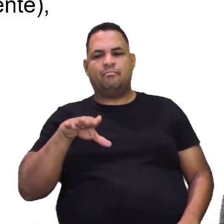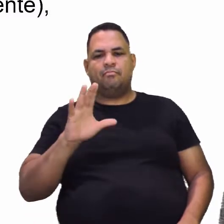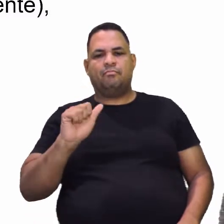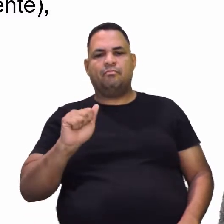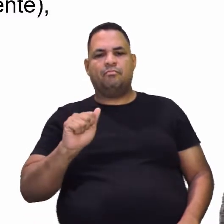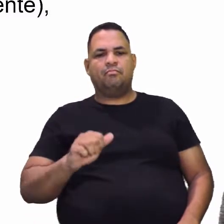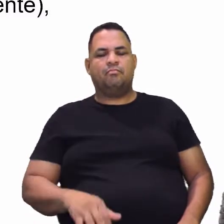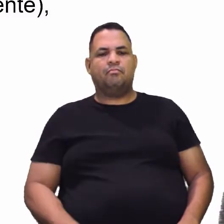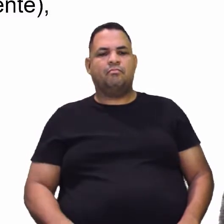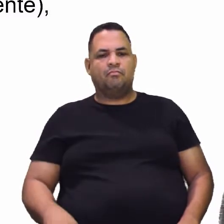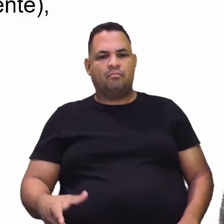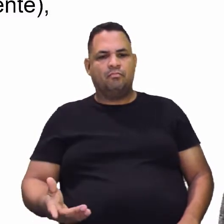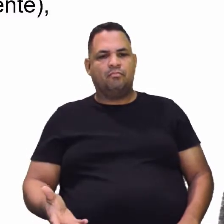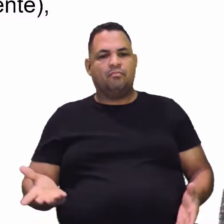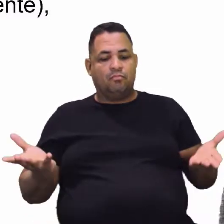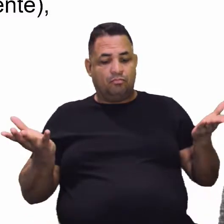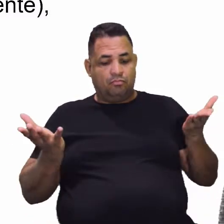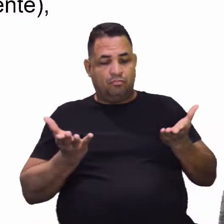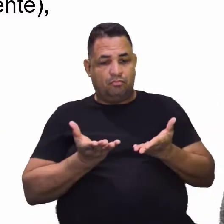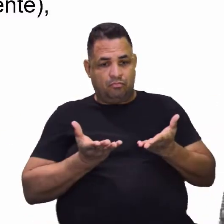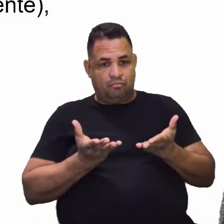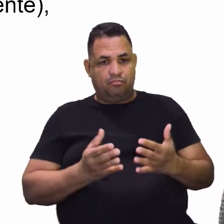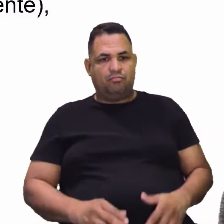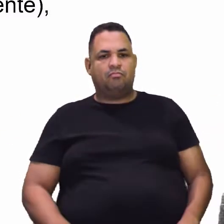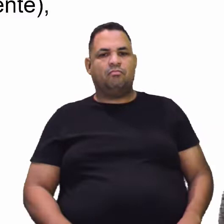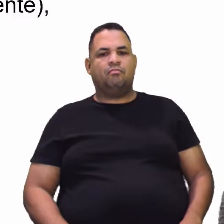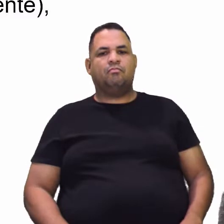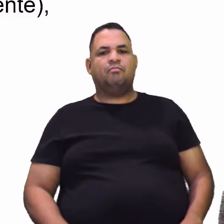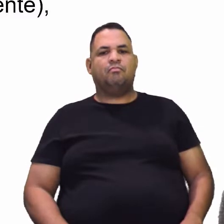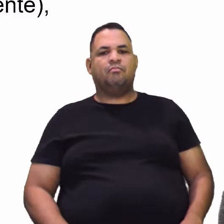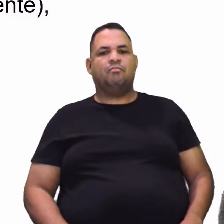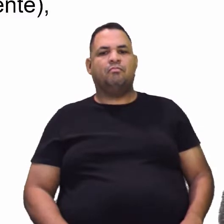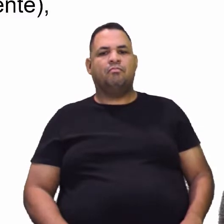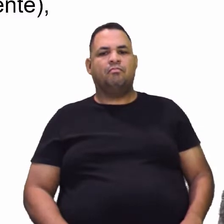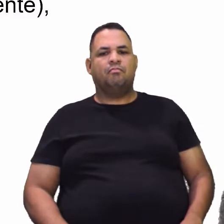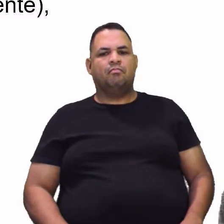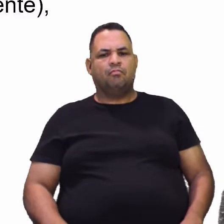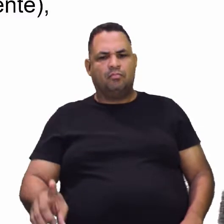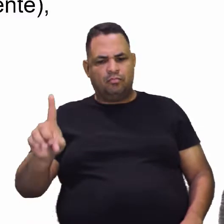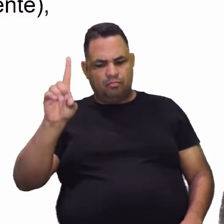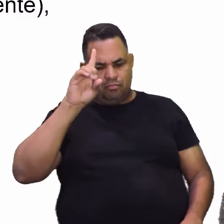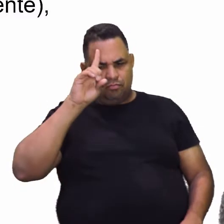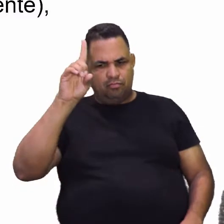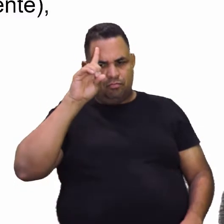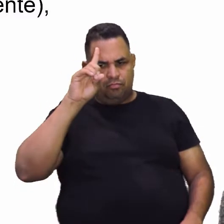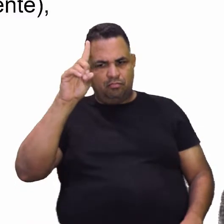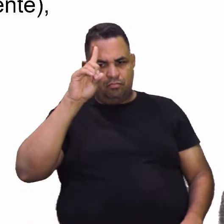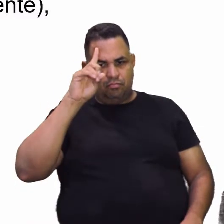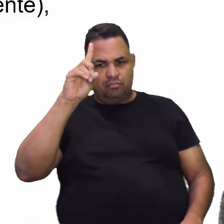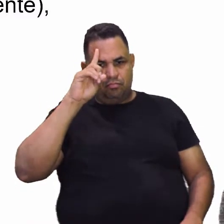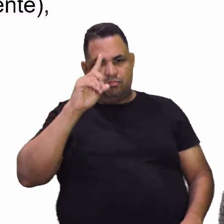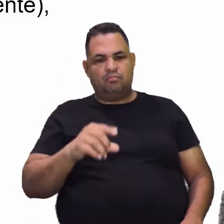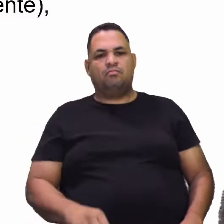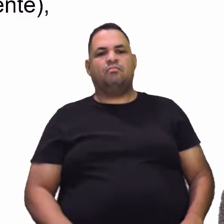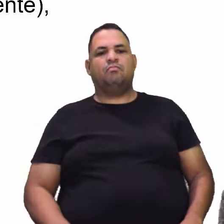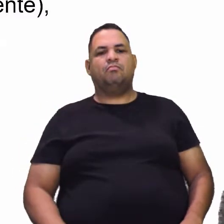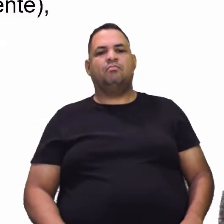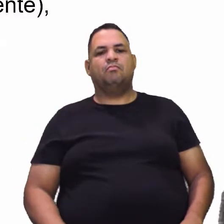nunca. Today, hoje. Every day, todos os